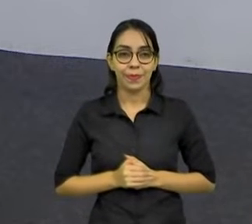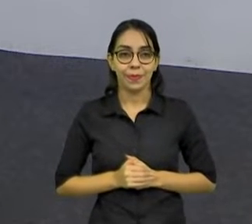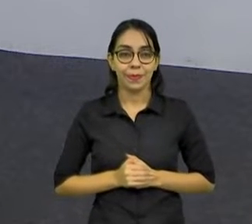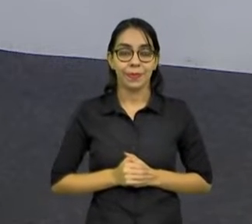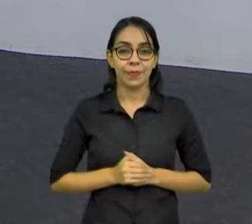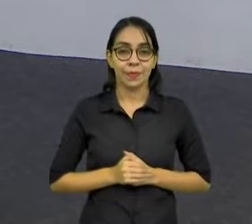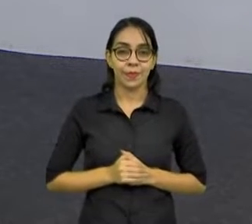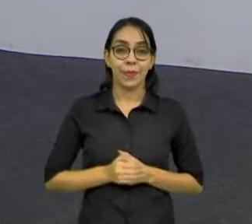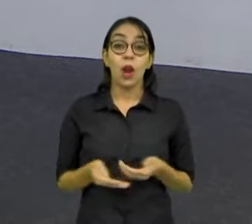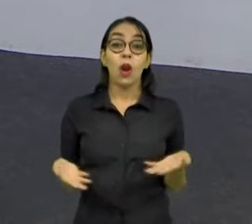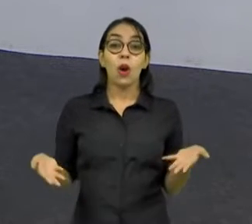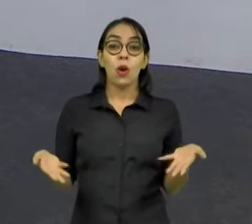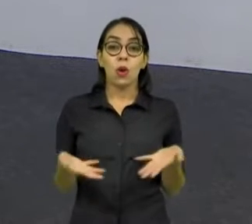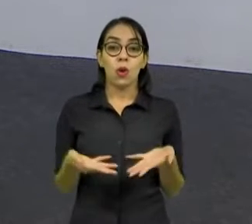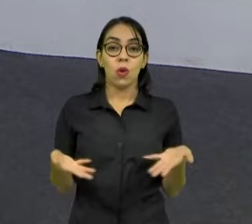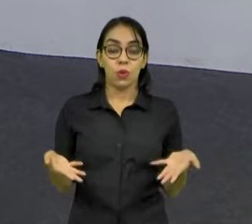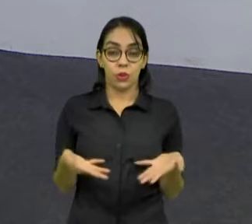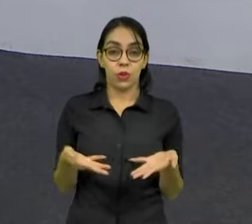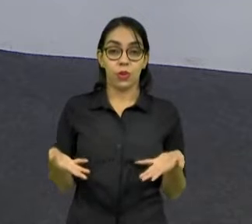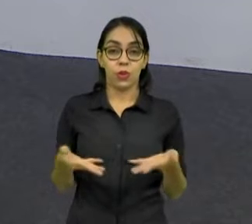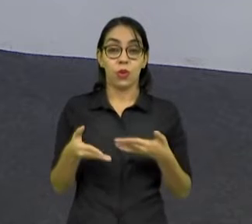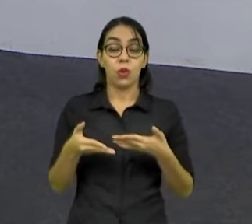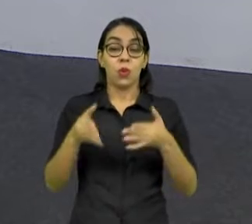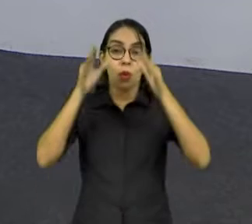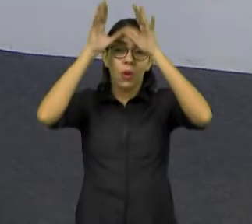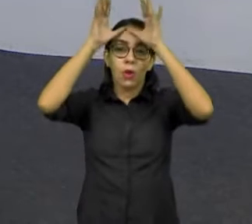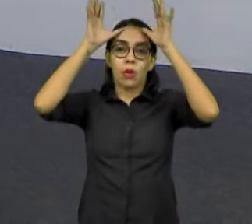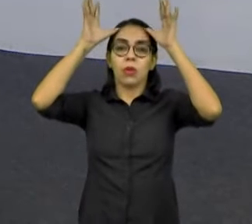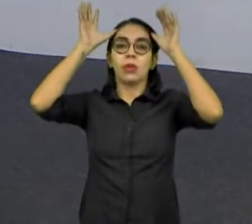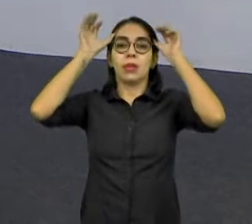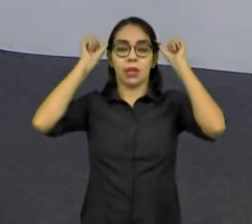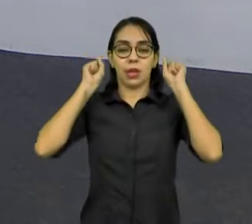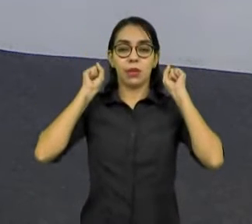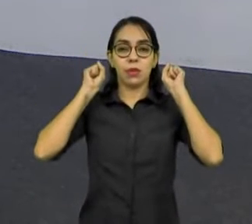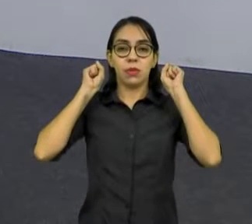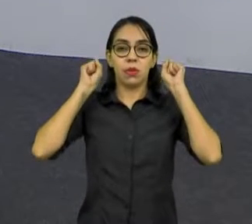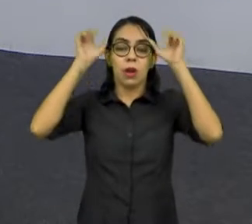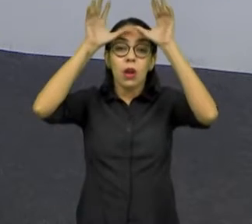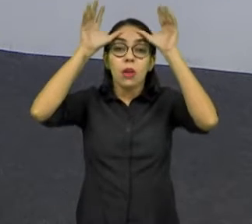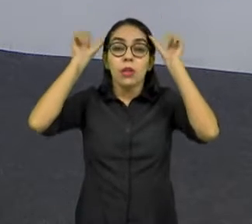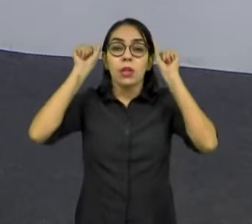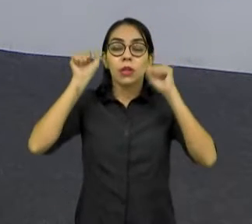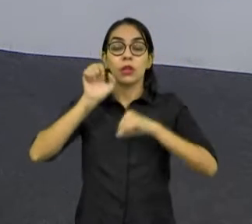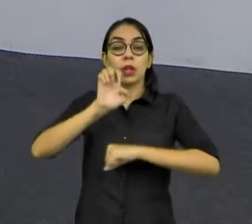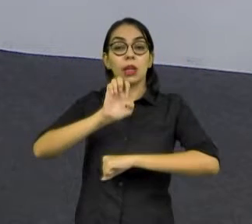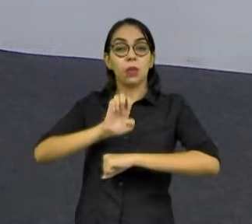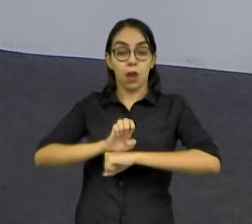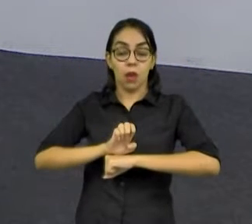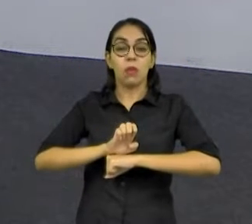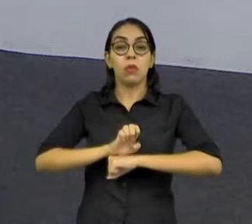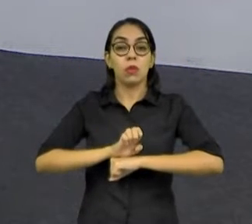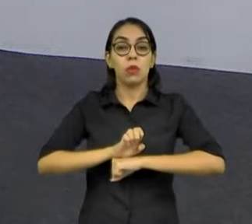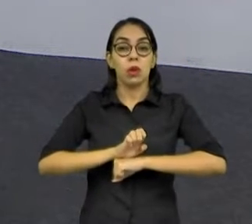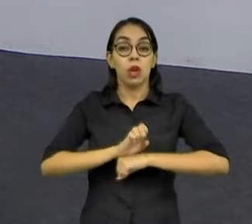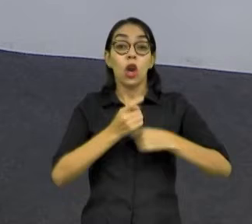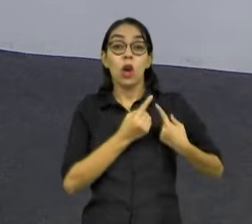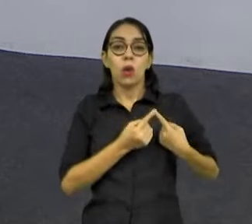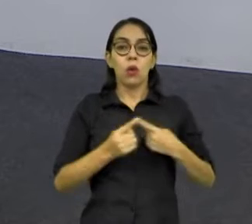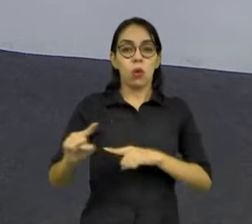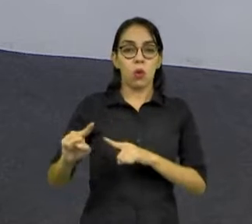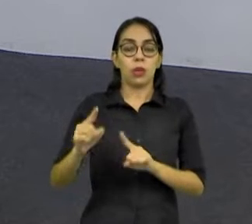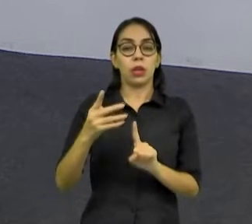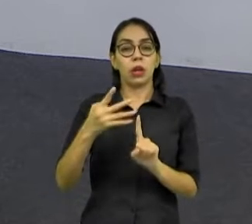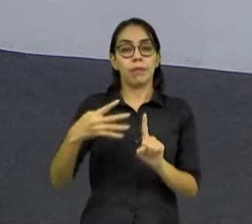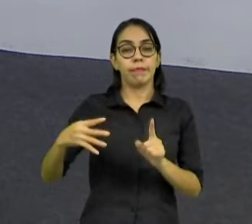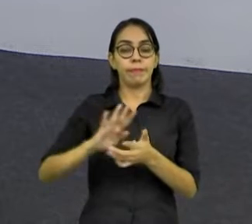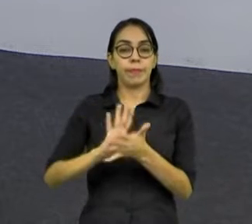Tomou posse hoje o Conselho Estadual de Combate à Discriminação LGBT. O órgão será vinculado à Secretaria da Proteção